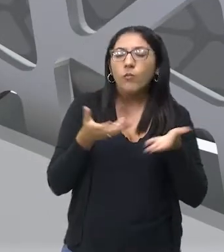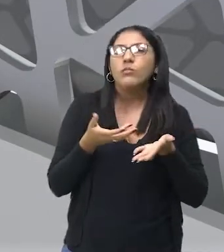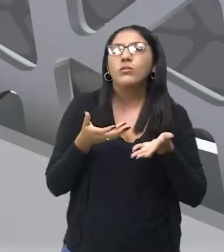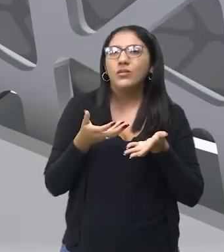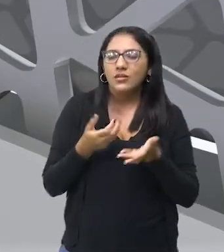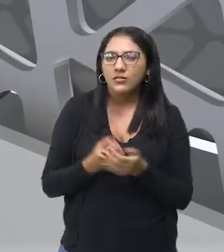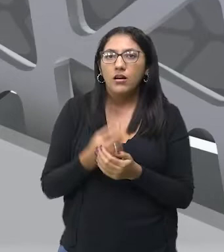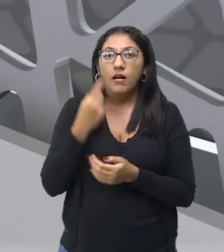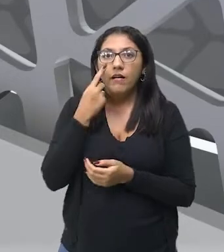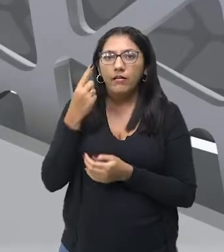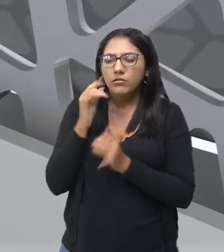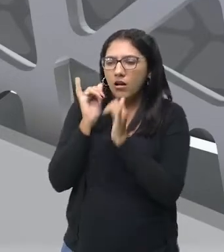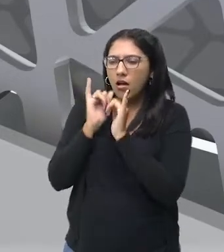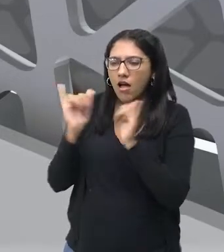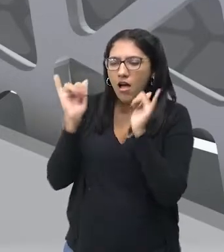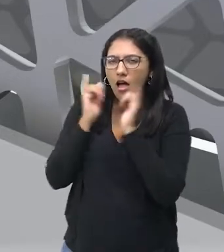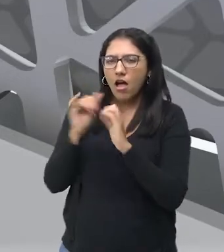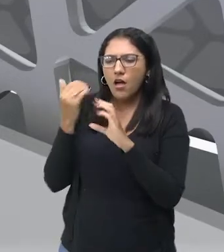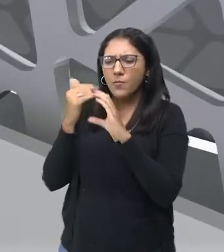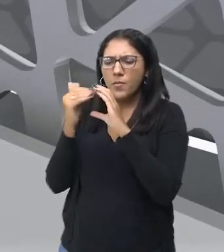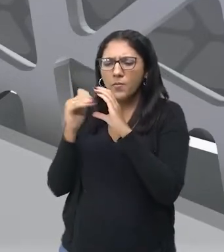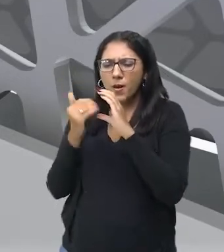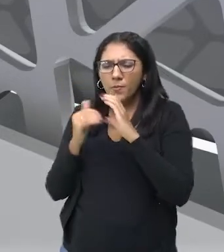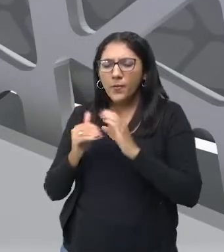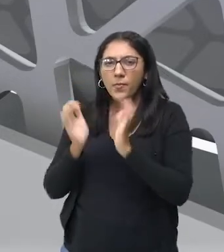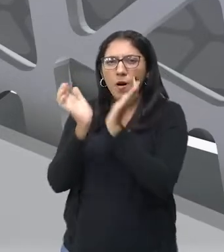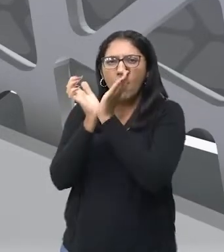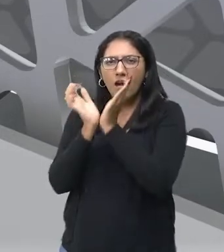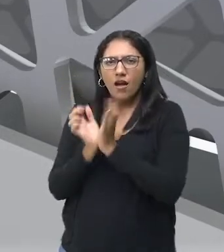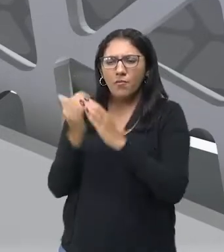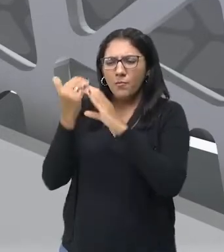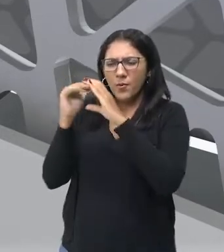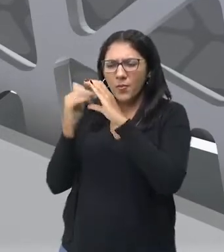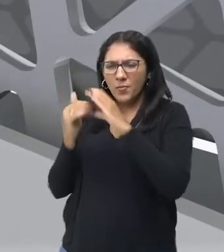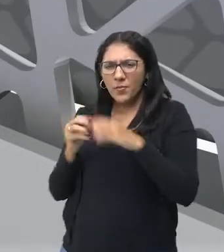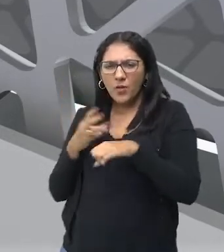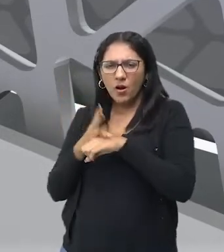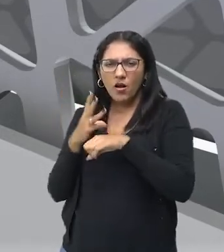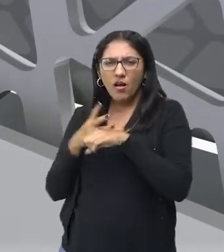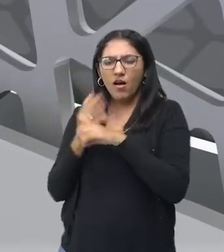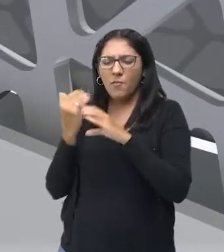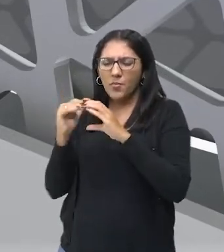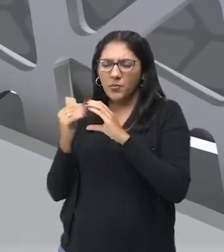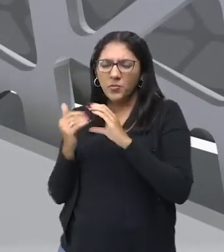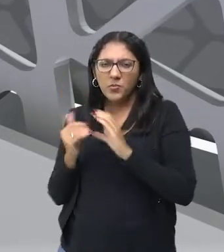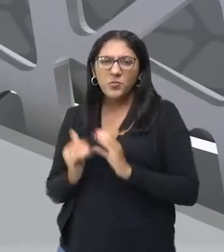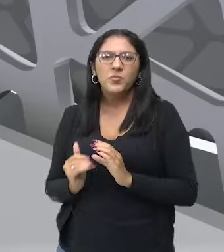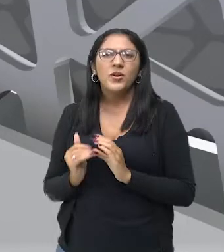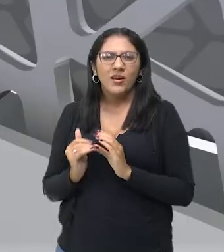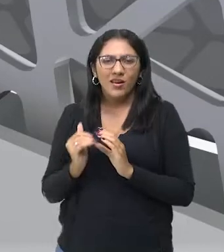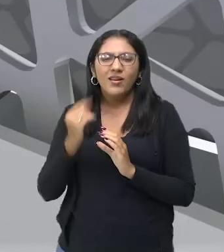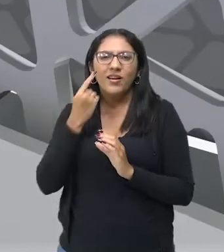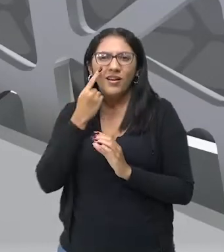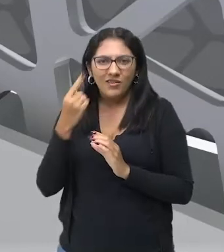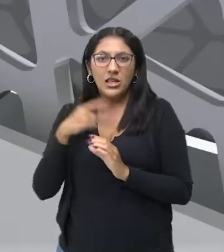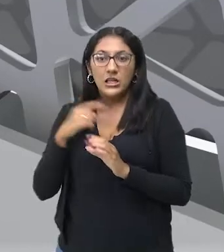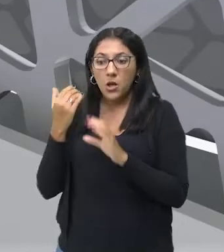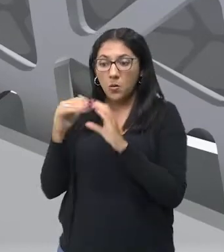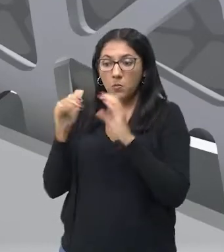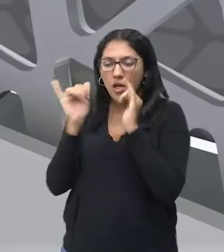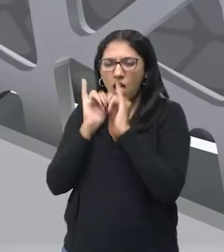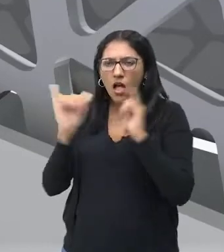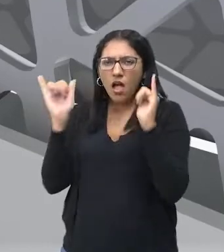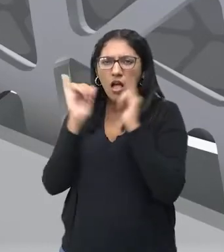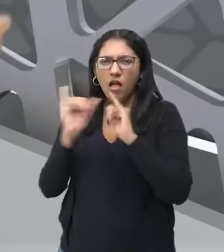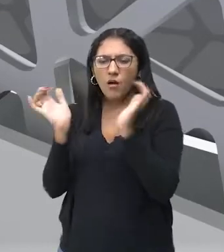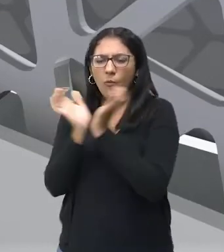história começou a andar, virou até mensagem ali no aplicativo de mensagem, né? Foi repassada ali para